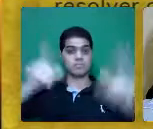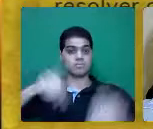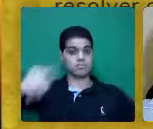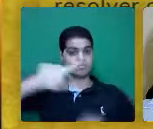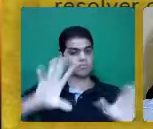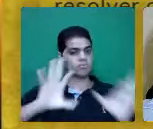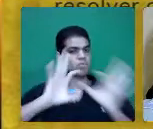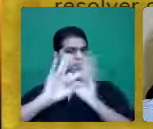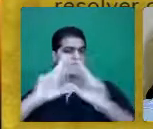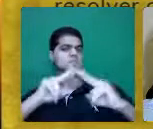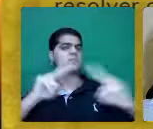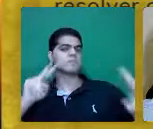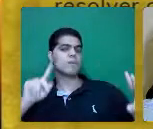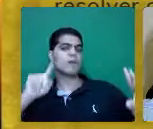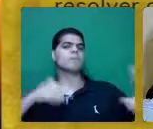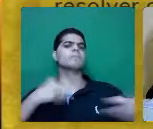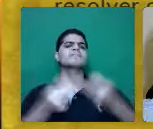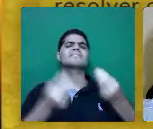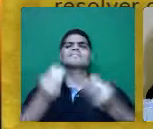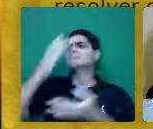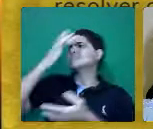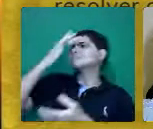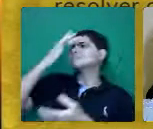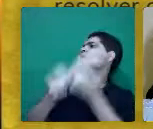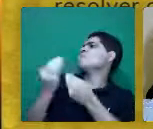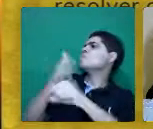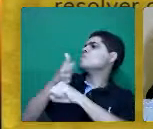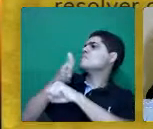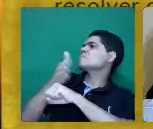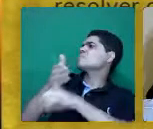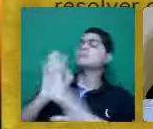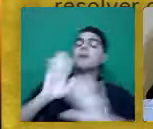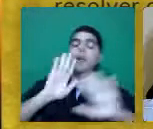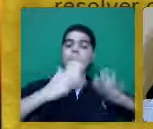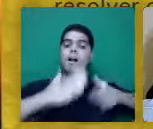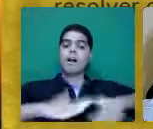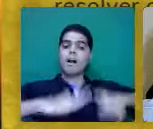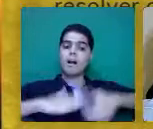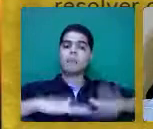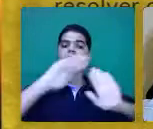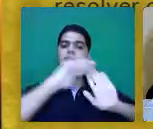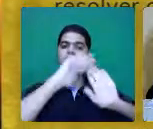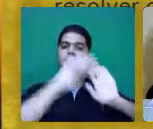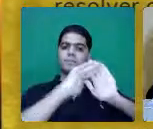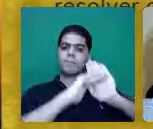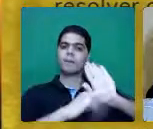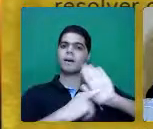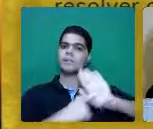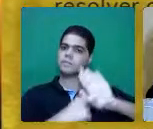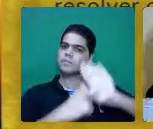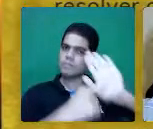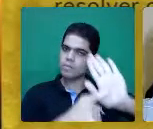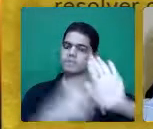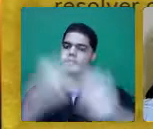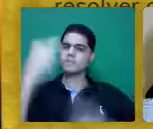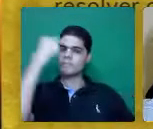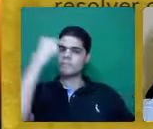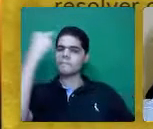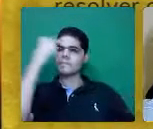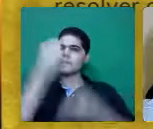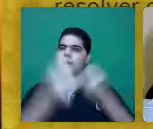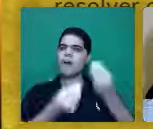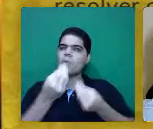participei, como é que é? Pode ficar tranquilo, porque a gente vai trazer o passo a passo para você, como é que você primeiro pensa numa ideia, né, para resolver